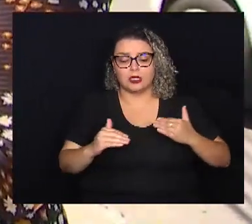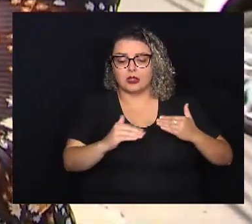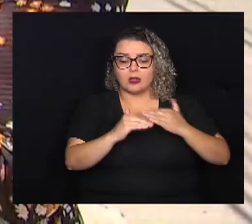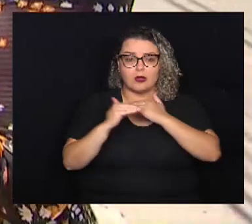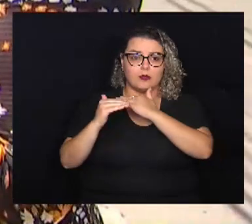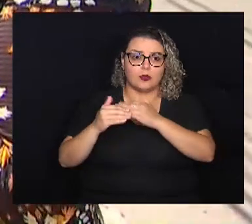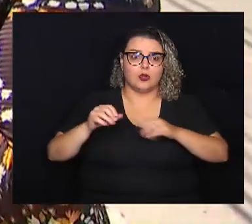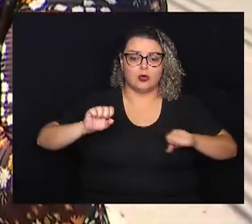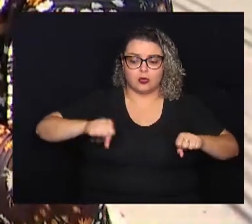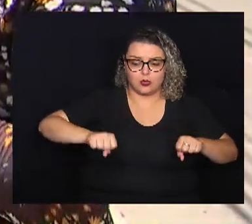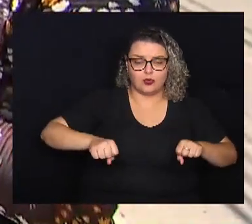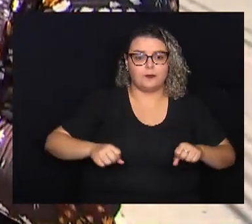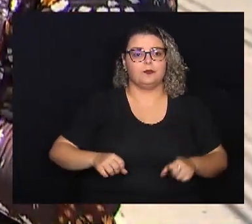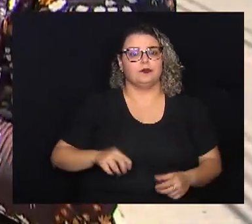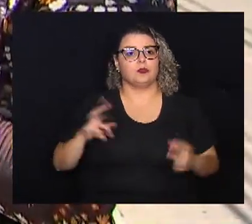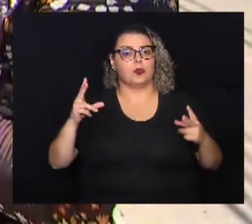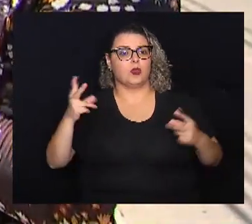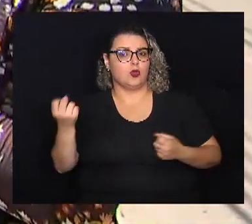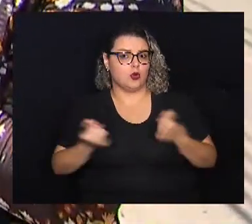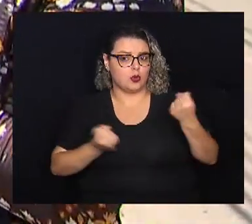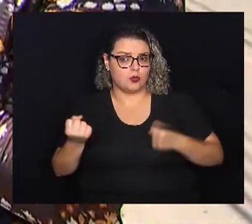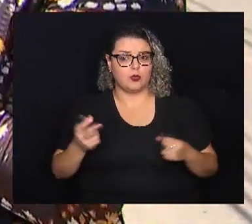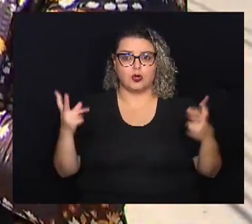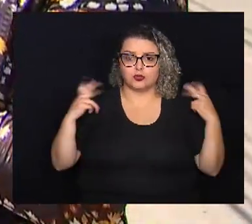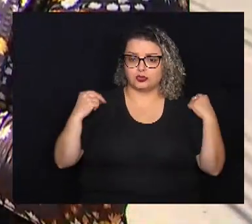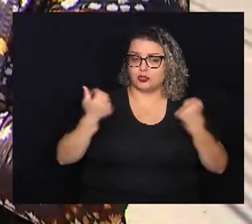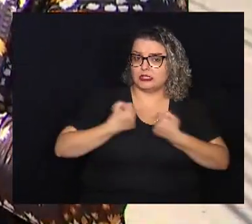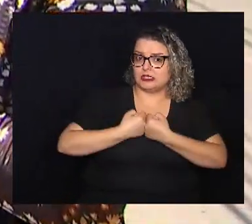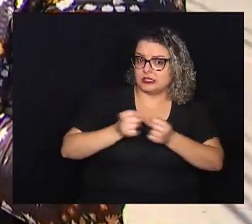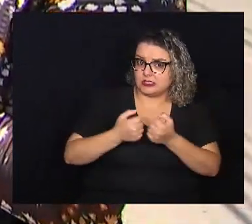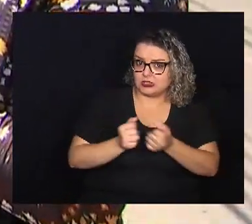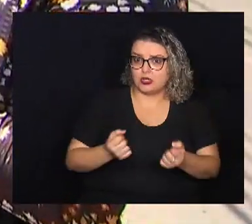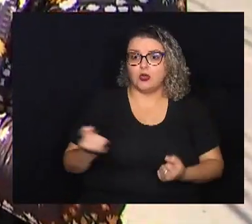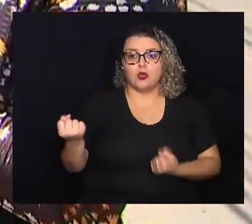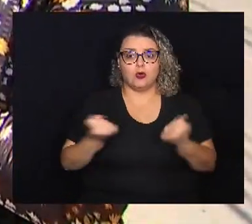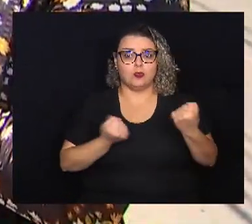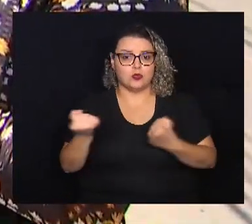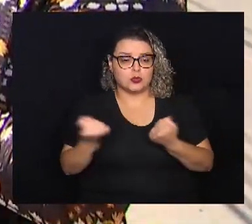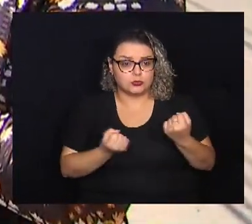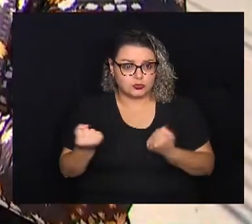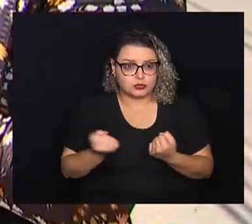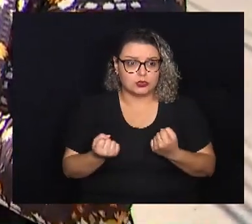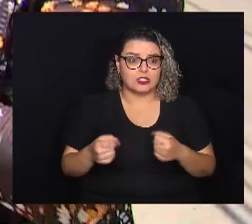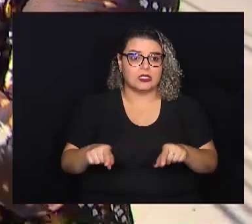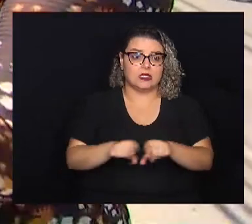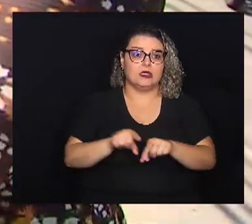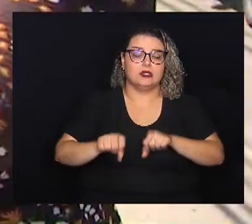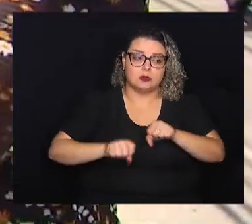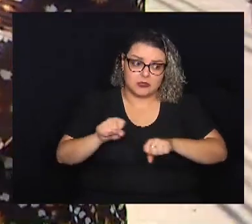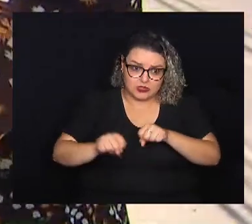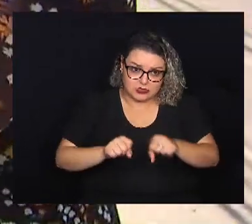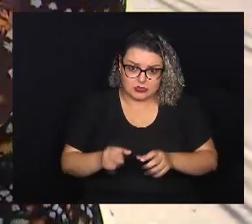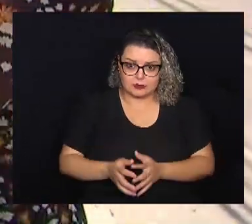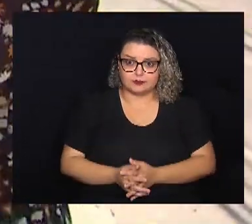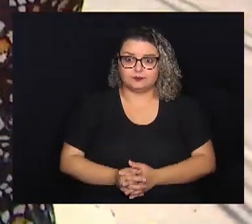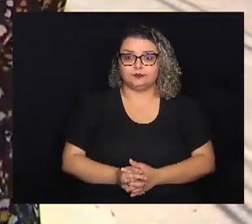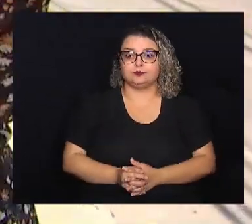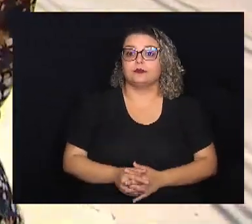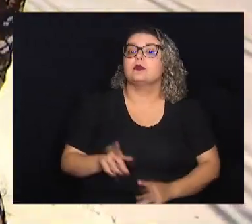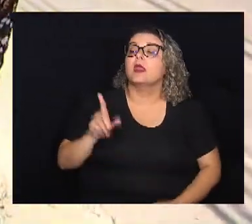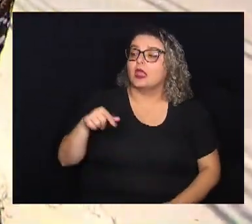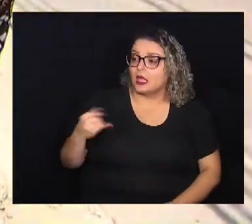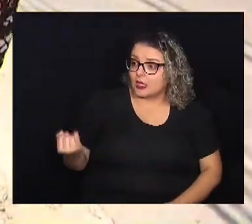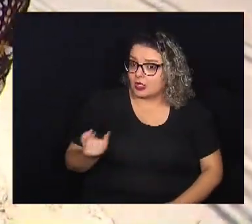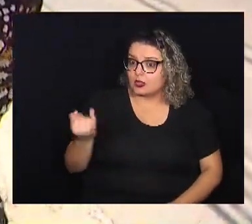piloto da moto, o motorista de ônibus, o motorista do carro e o ciclista? É, é importante